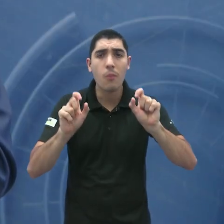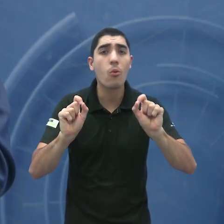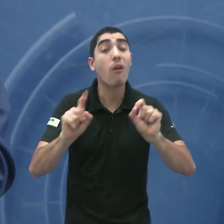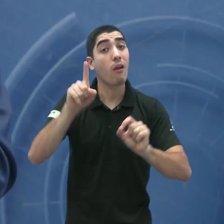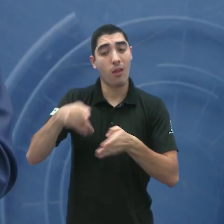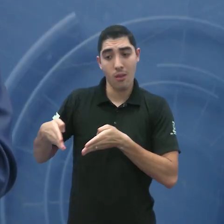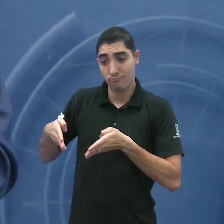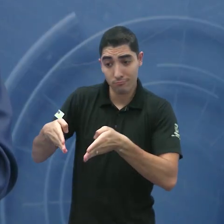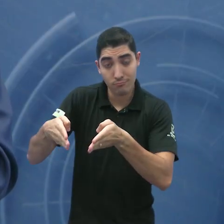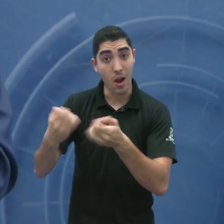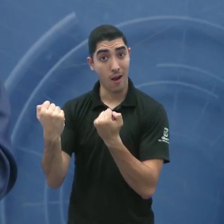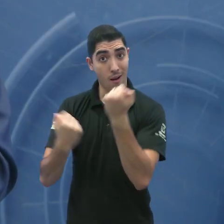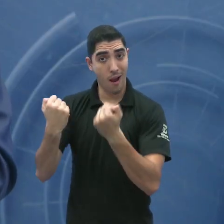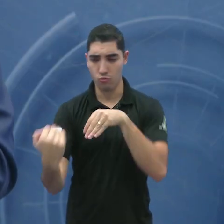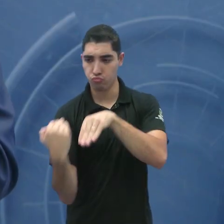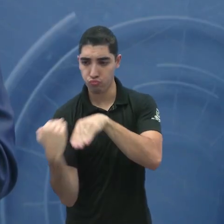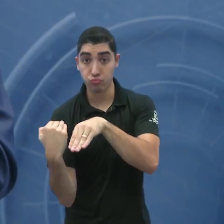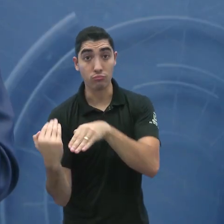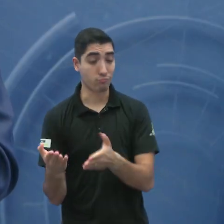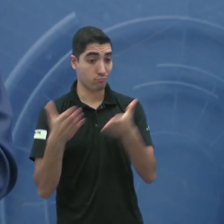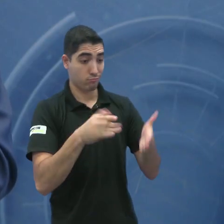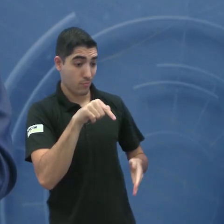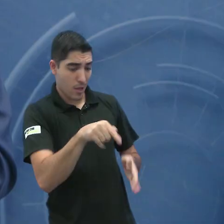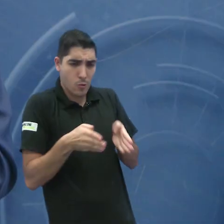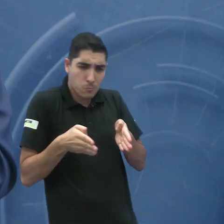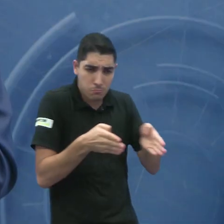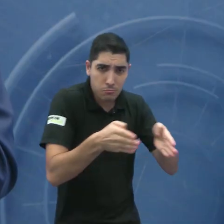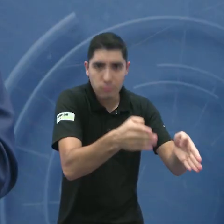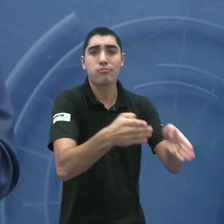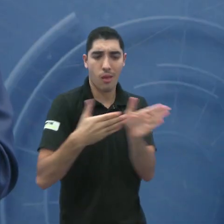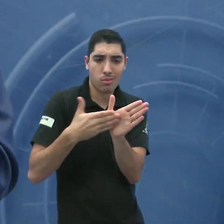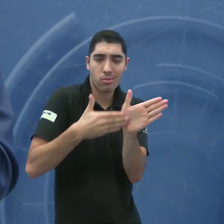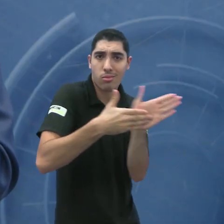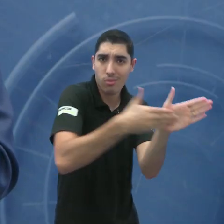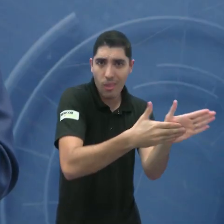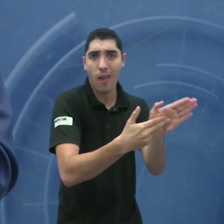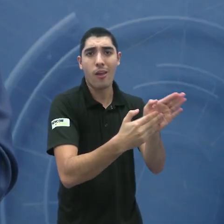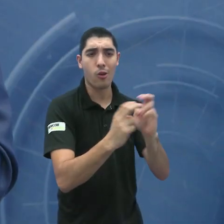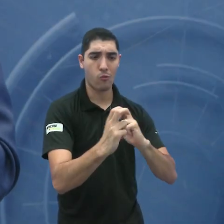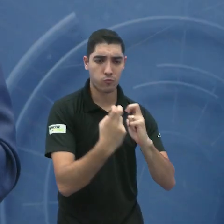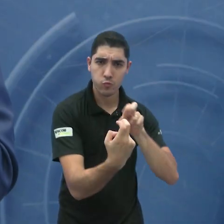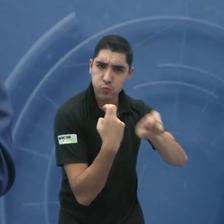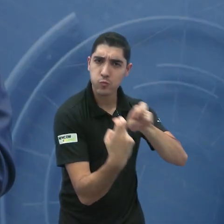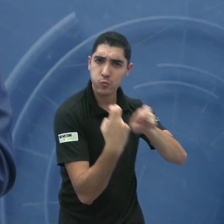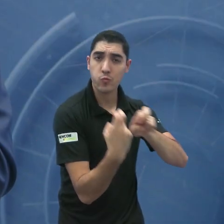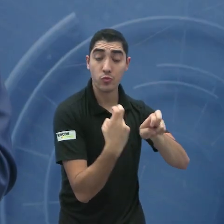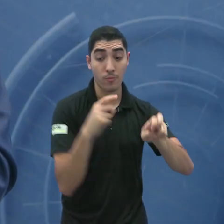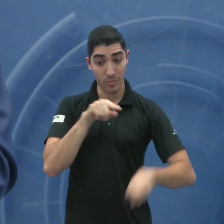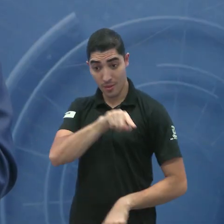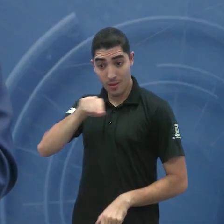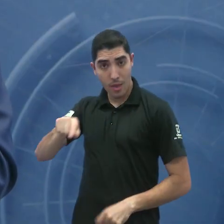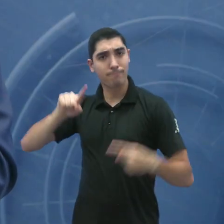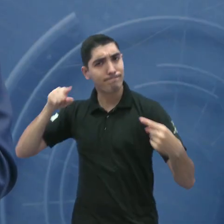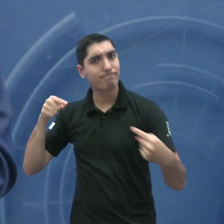rodovias, dois modelos que ajudaram a construir a história do Brasil, e que impactam diretamente